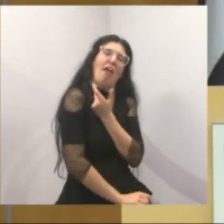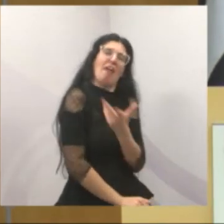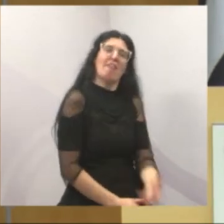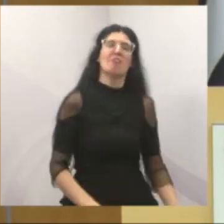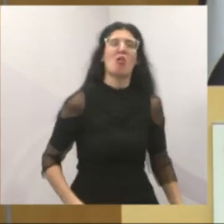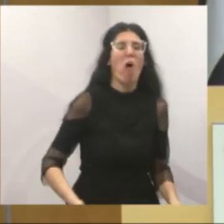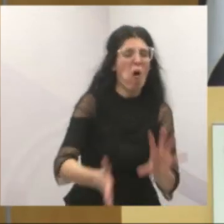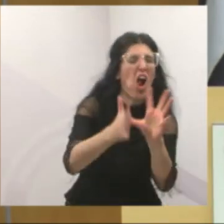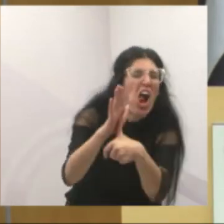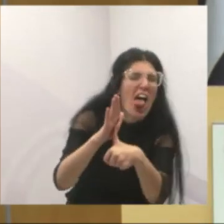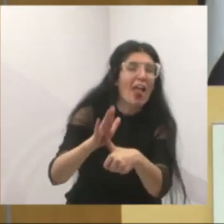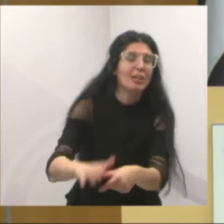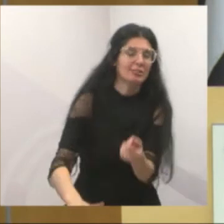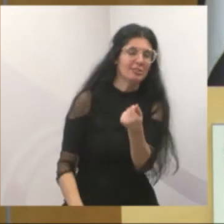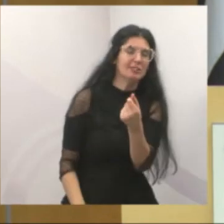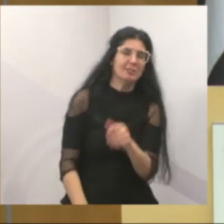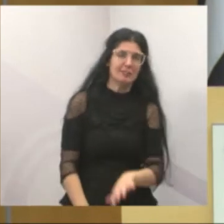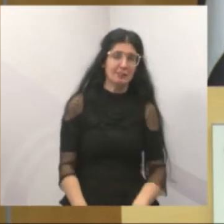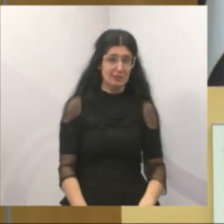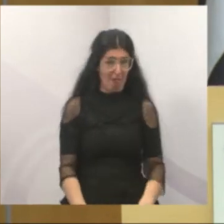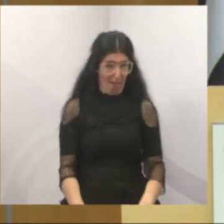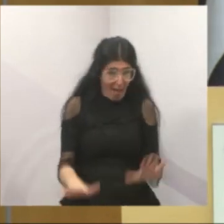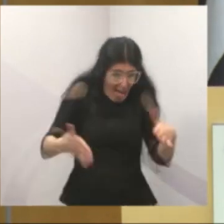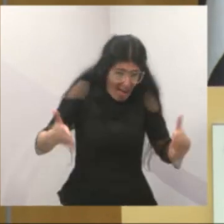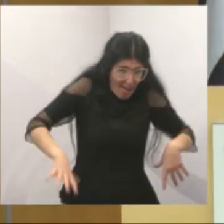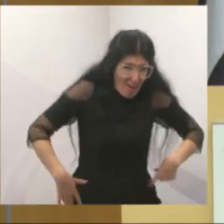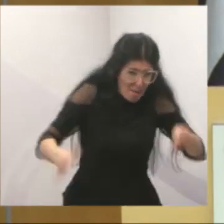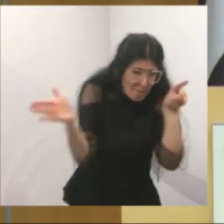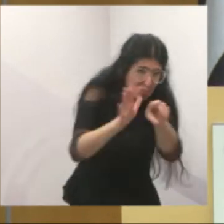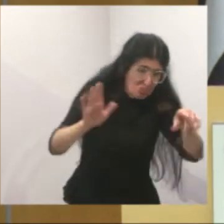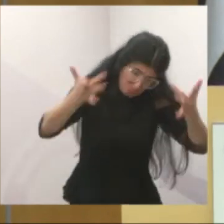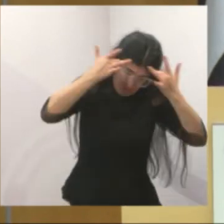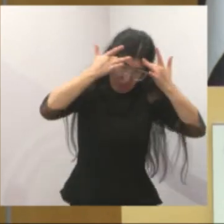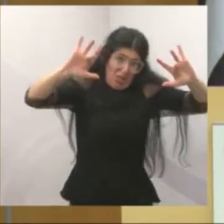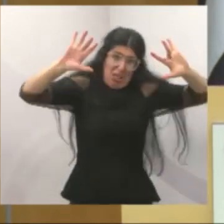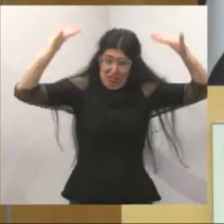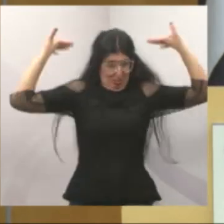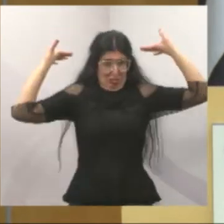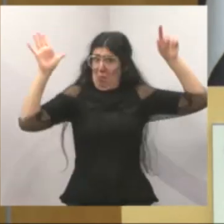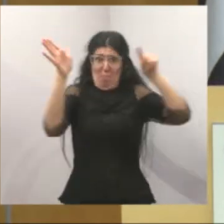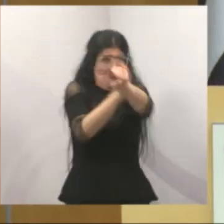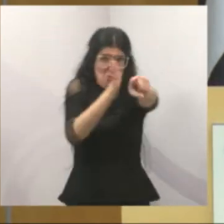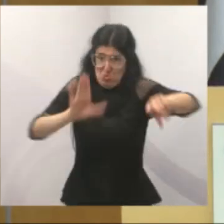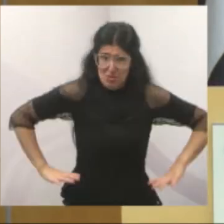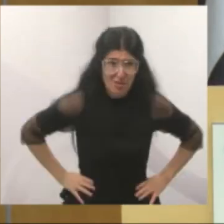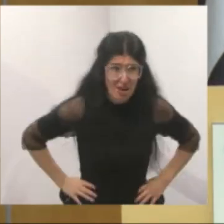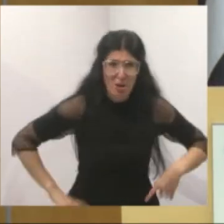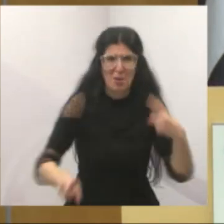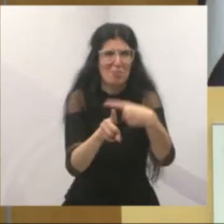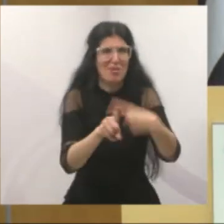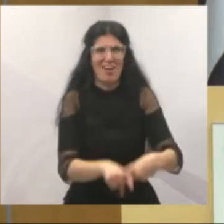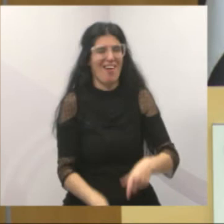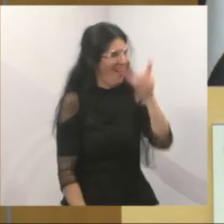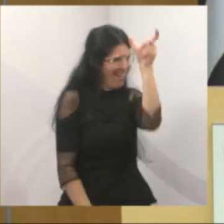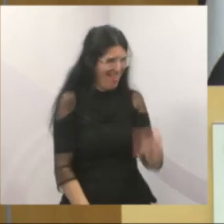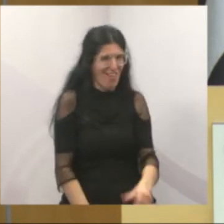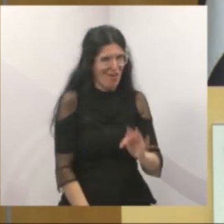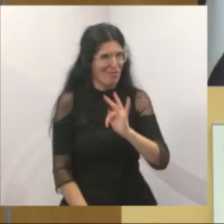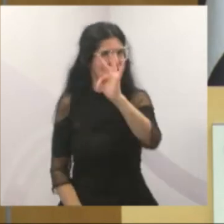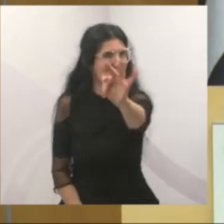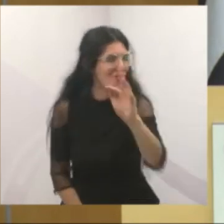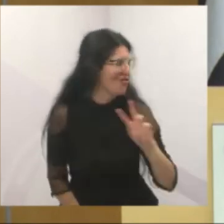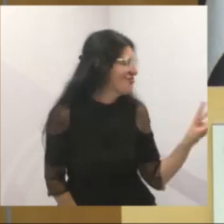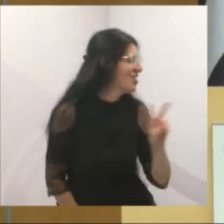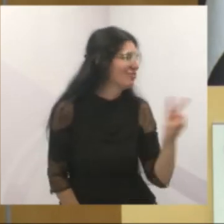tona? Será que é isso? Porque vereadora, ela não pode sair mais,